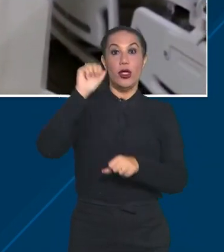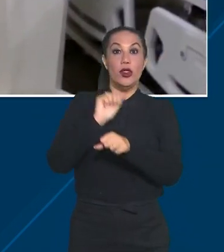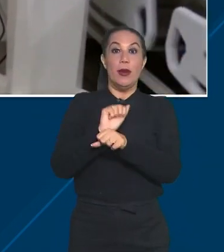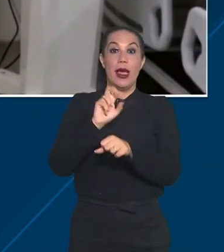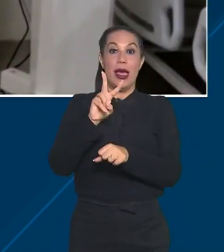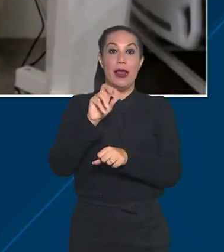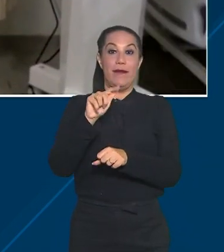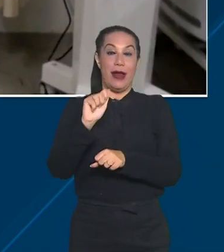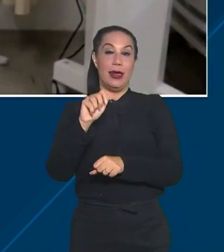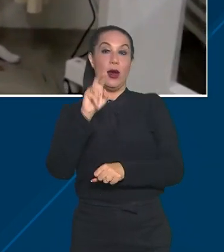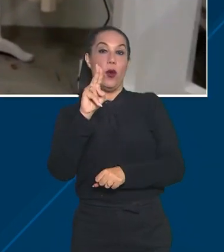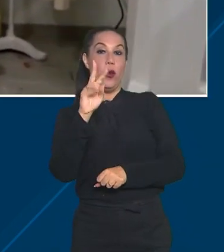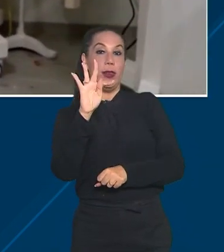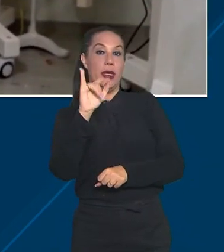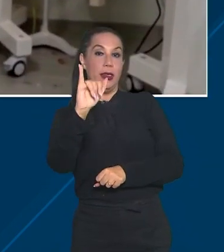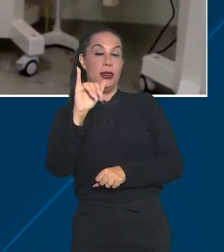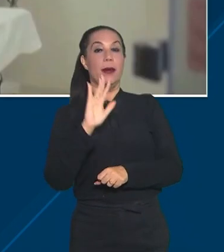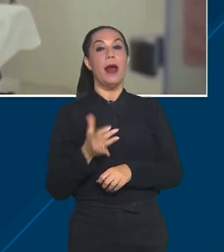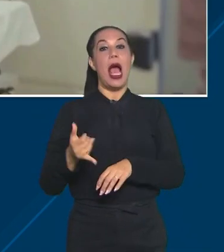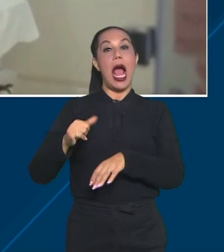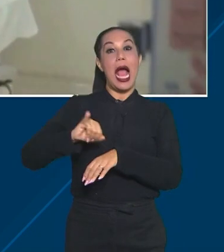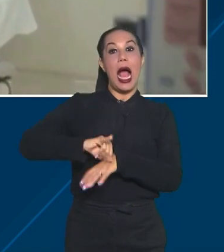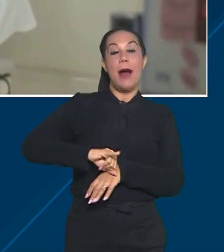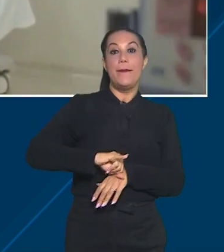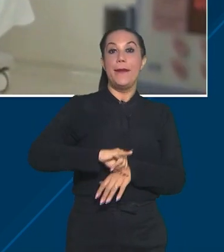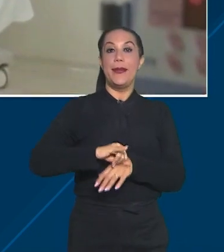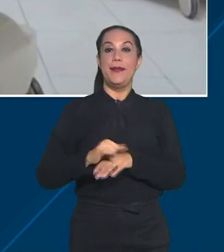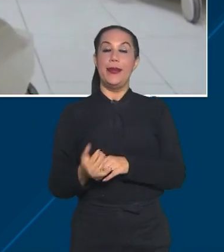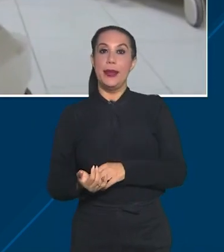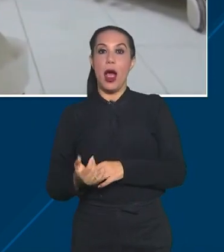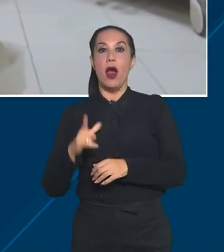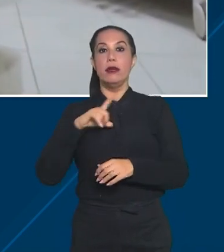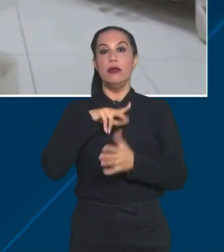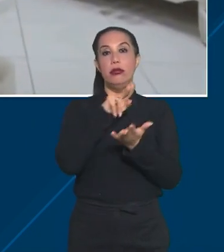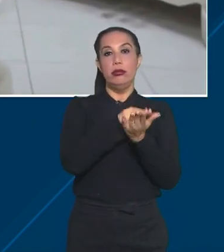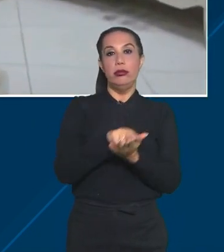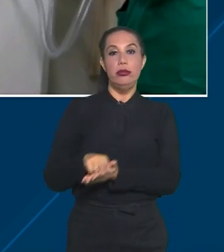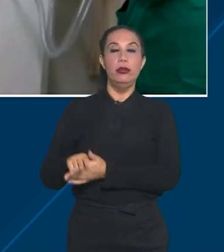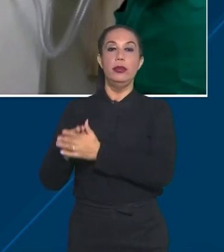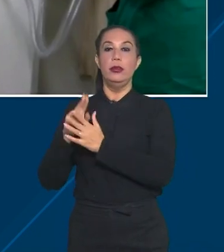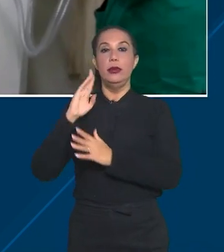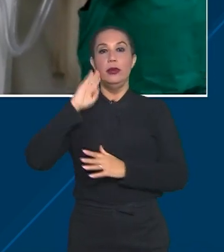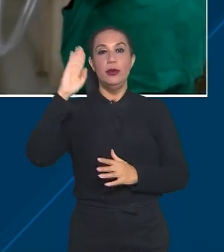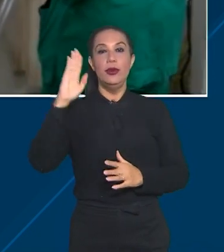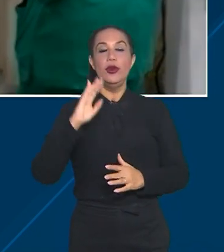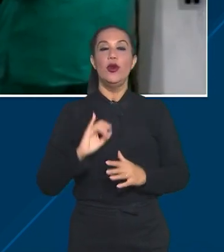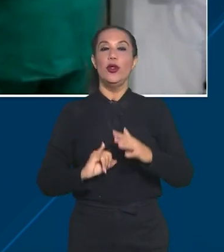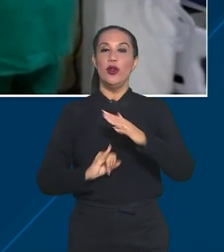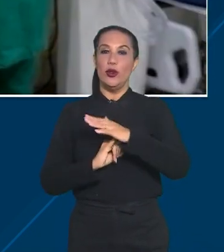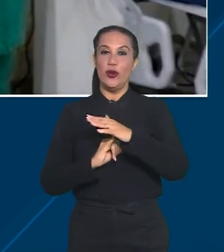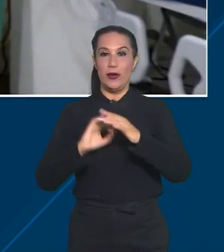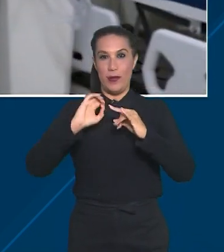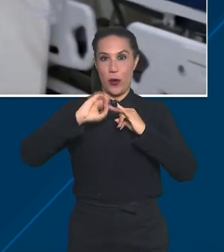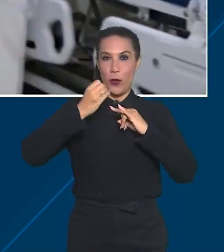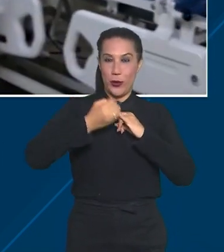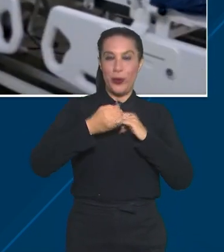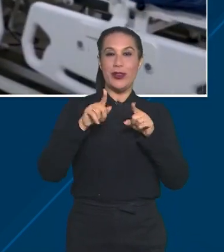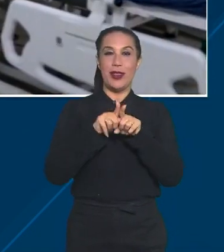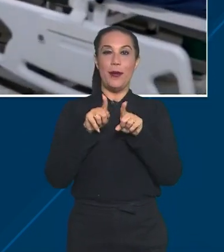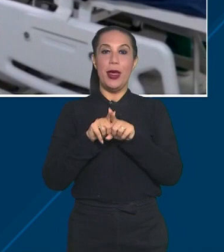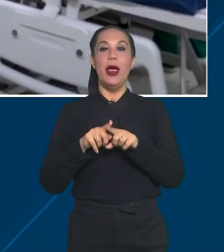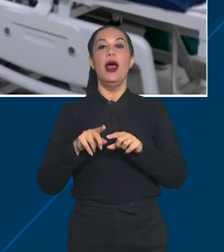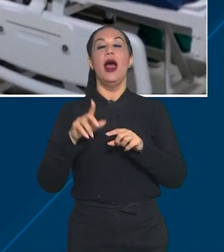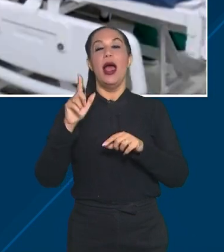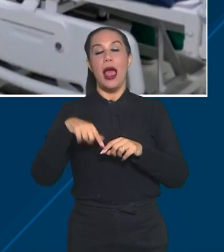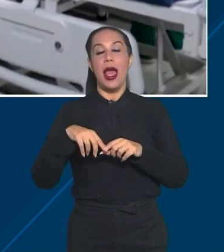em UTI. Na capital, onde os leitos estão concentrados no Instituto Nacional de Infectologia da Fiocruz e no Hospital Universitário